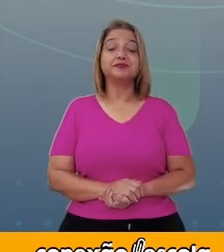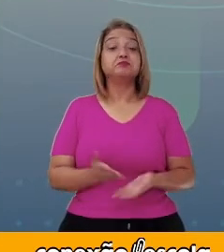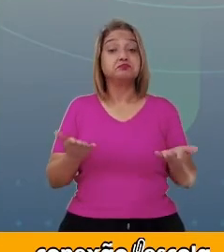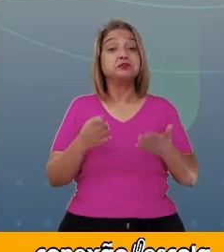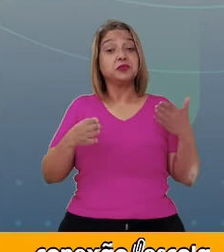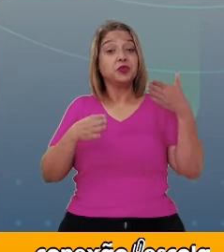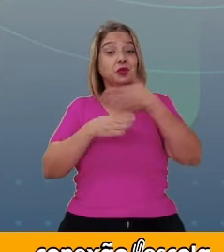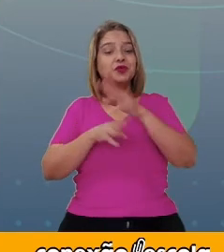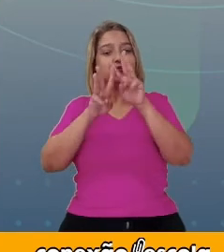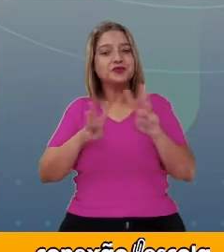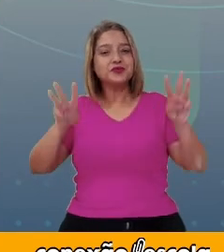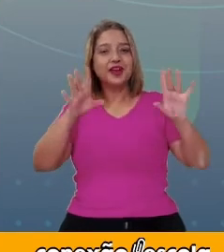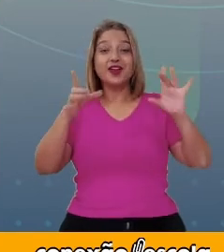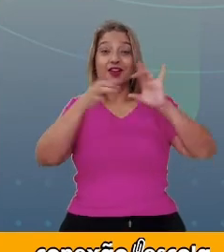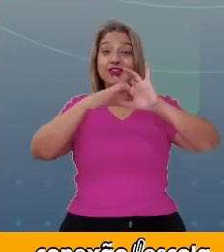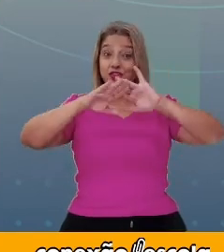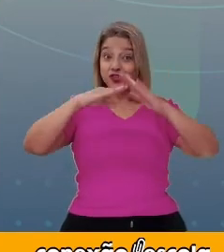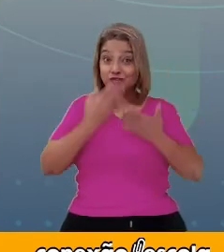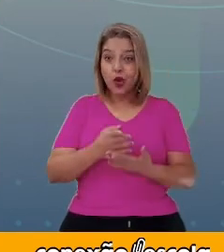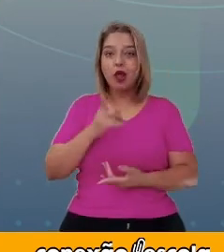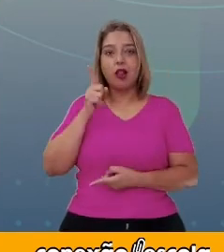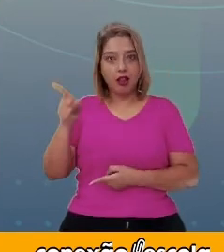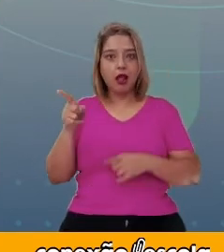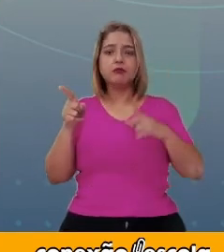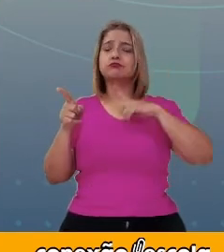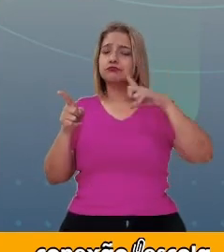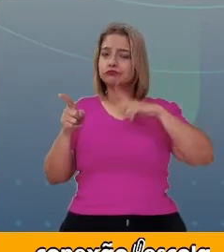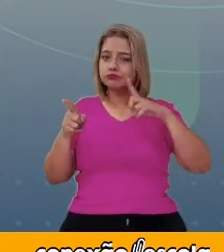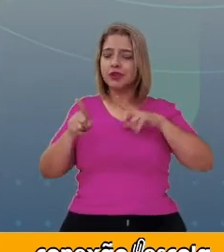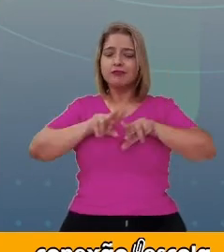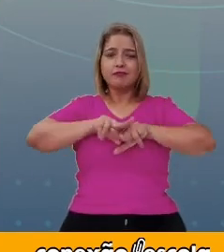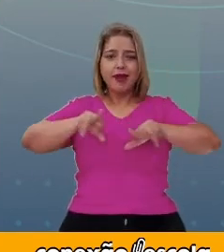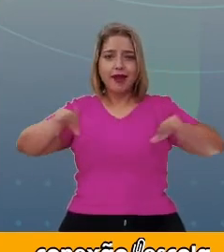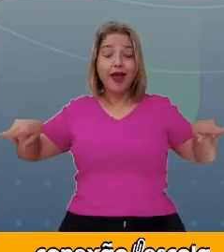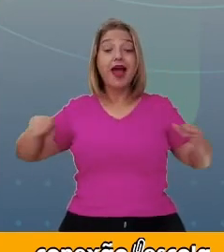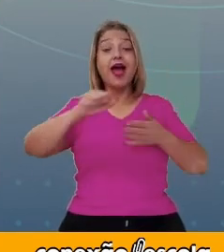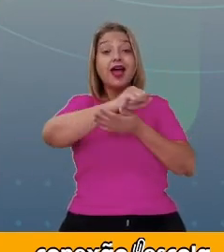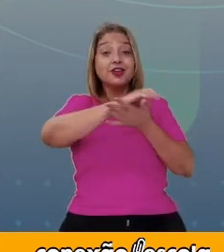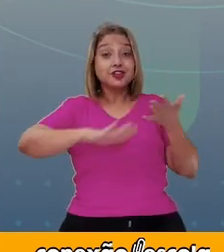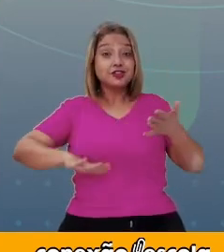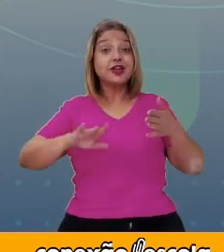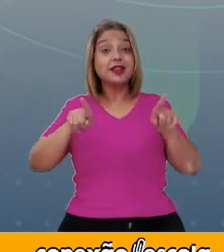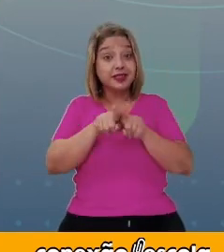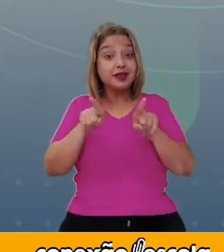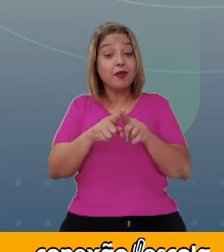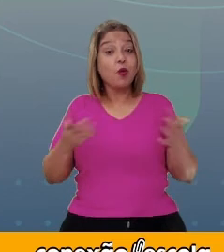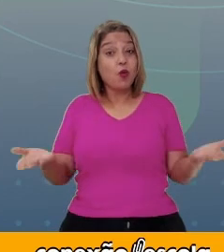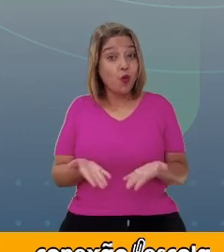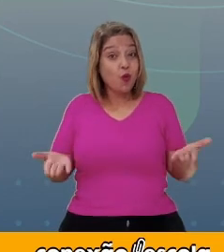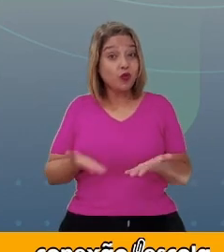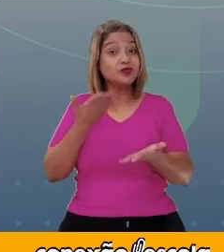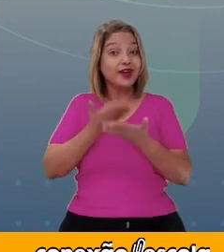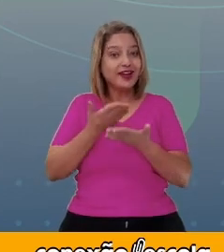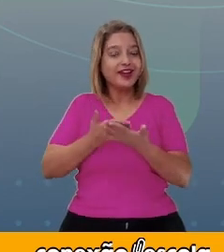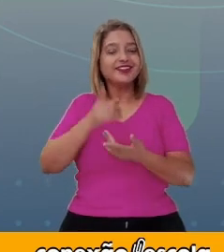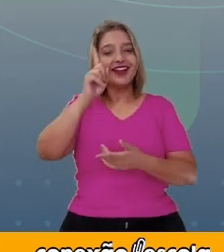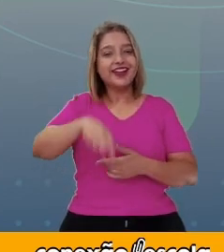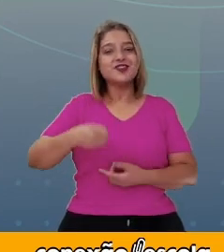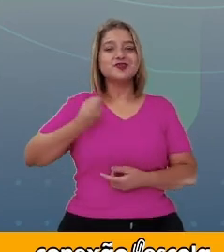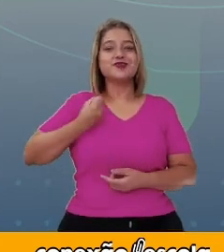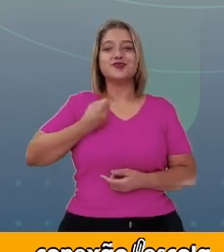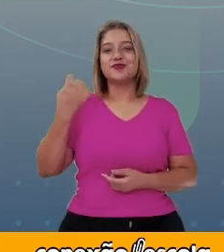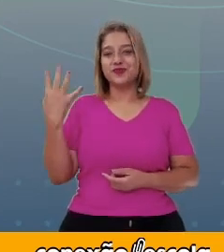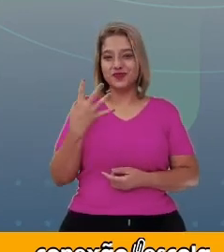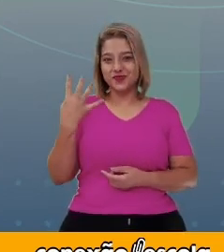Acesse ao portal Conexão Escola. E lá você vai encontrar a atividade proposta para essa aula. Atividade 4.